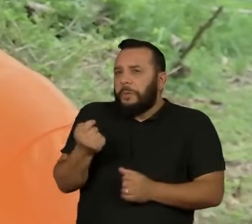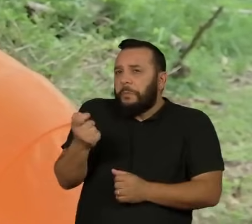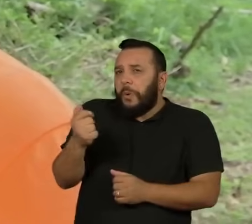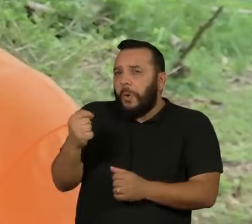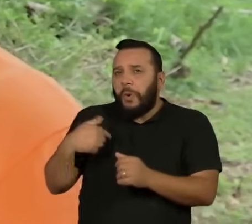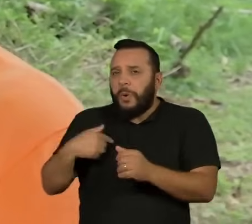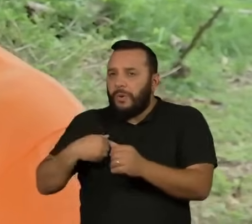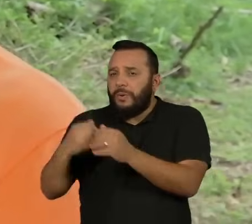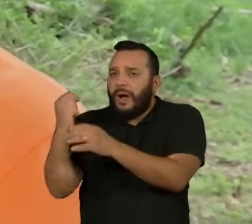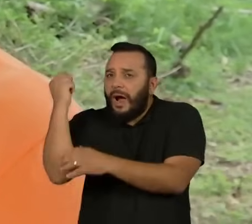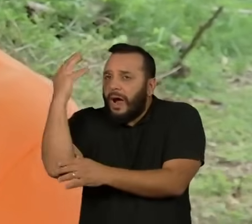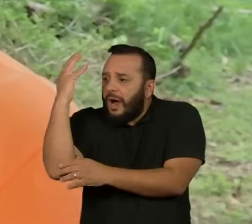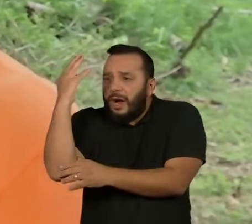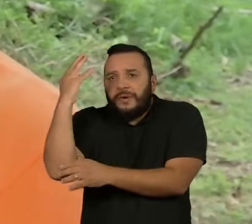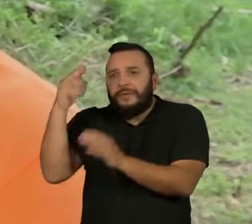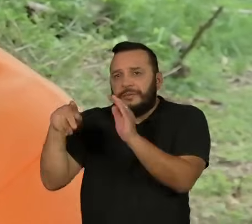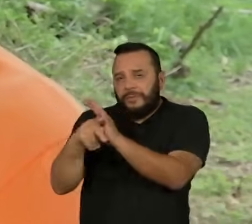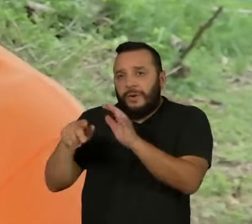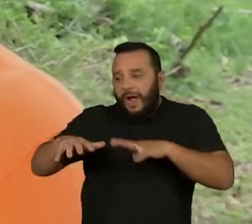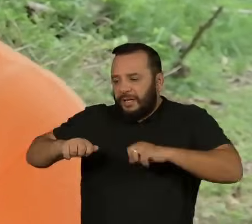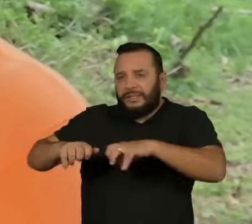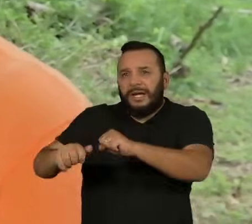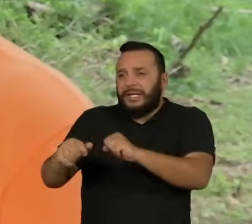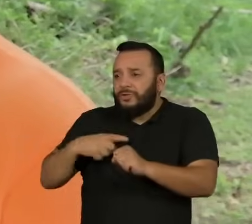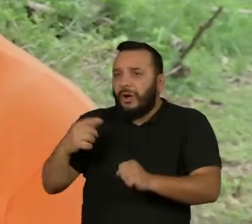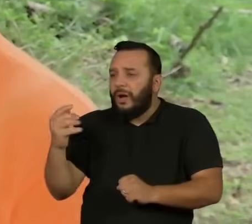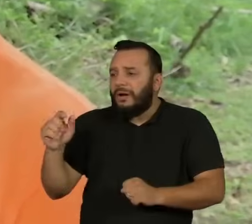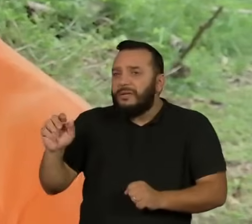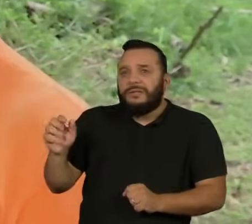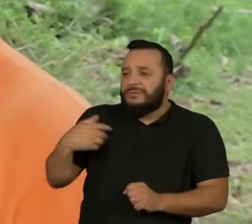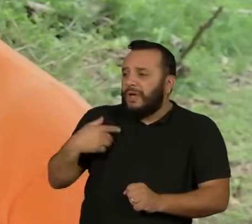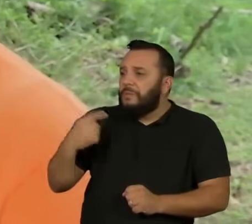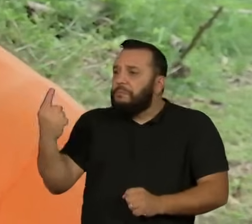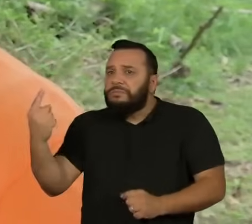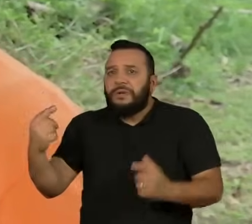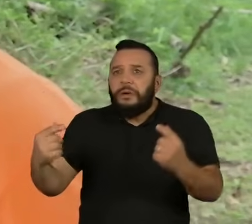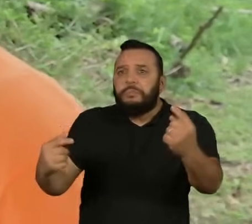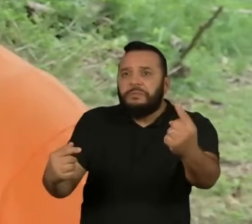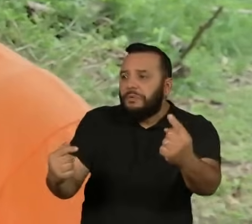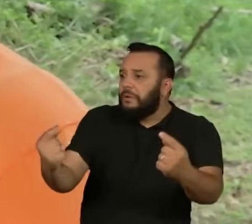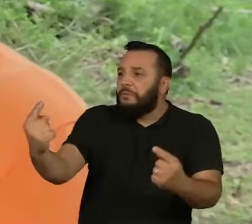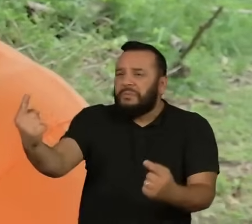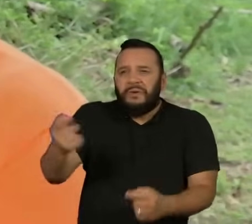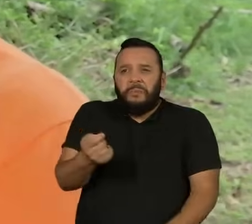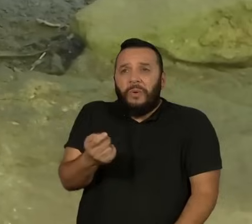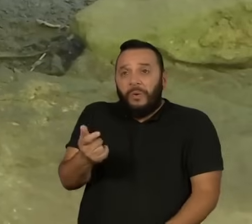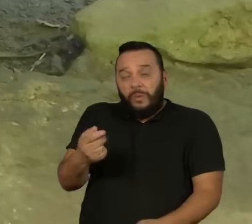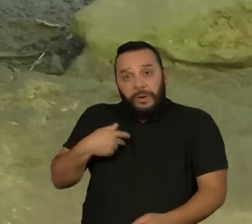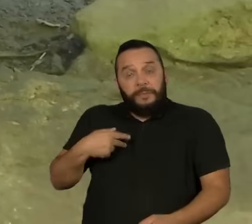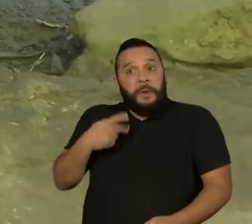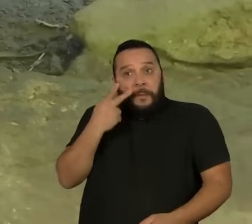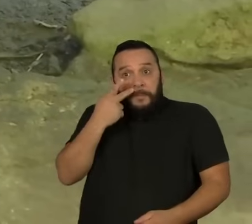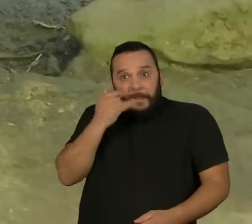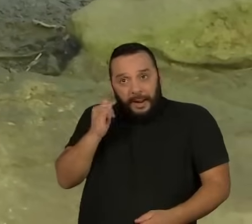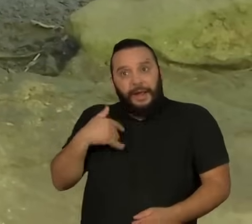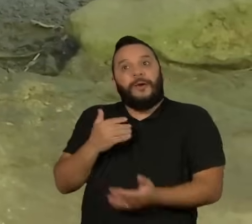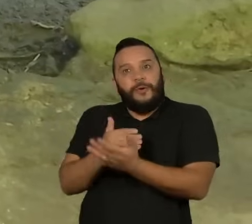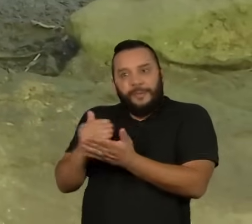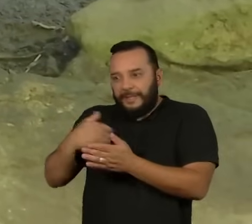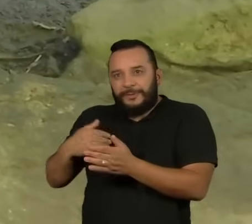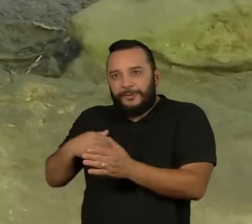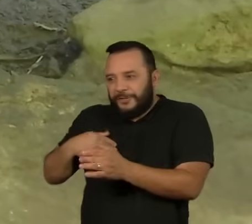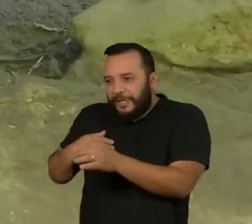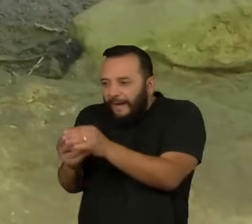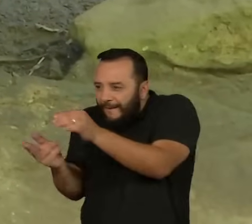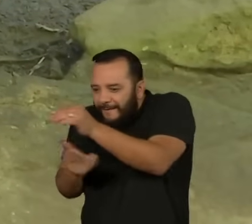nativas mesmo que já estavam, não tinha plantio. E aí o meu pai começou a gente tirar no mato e ia